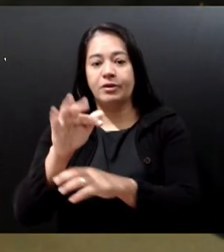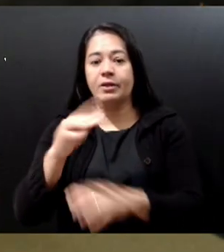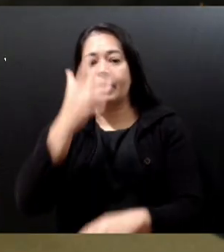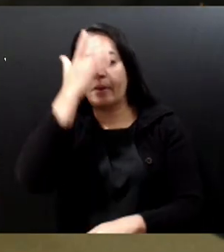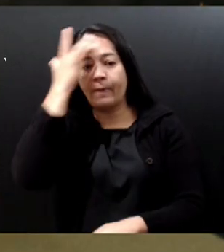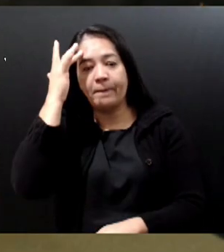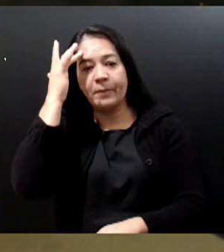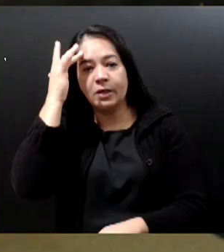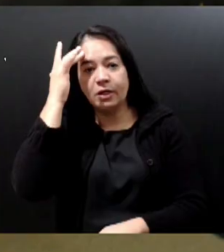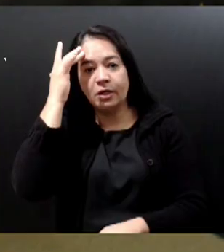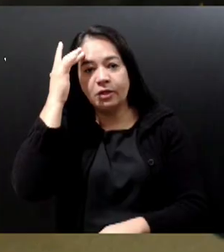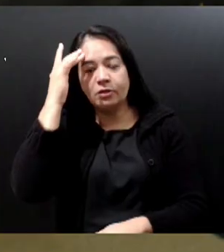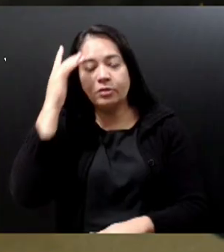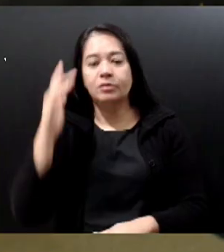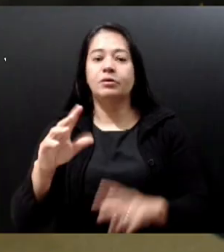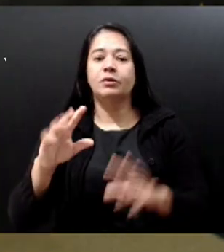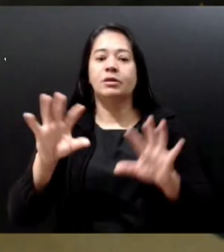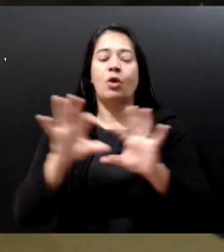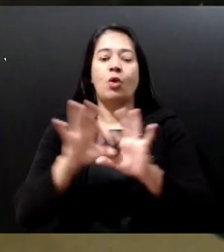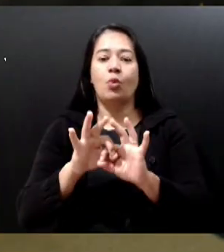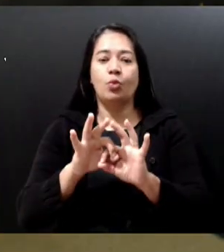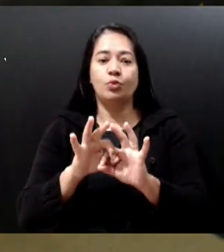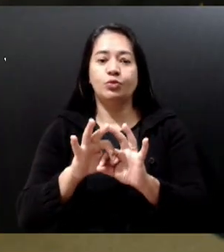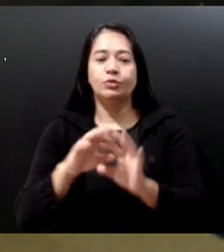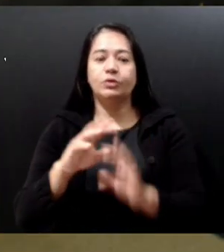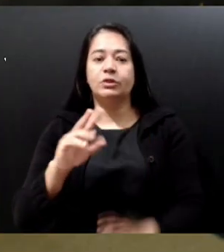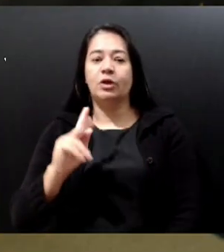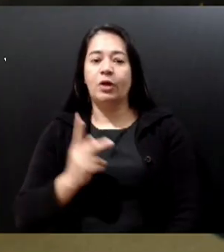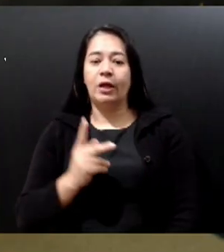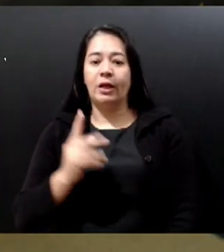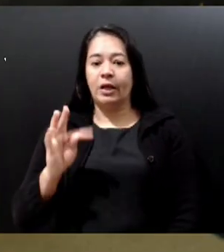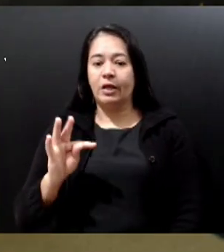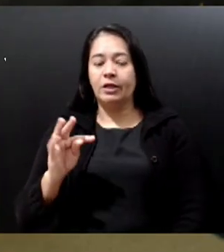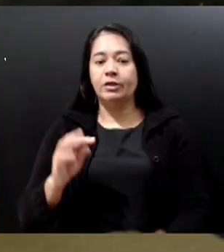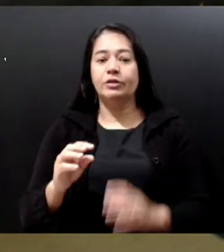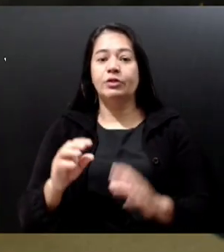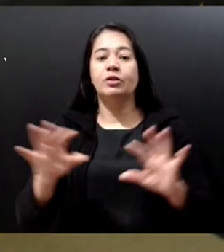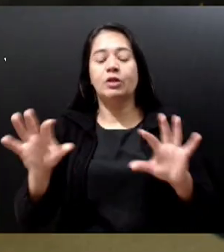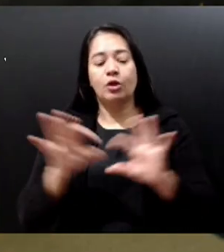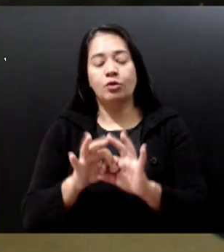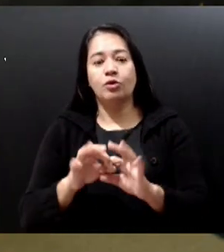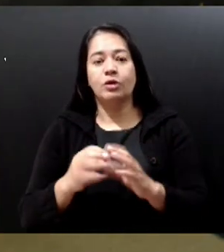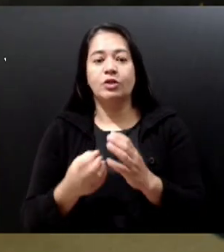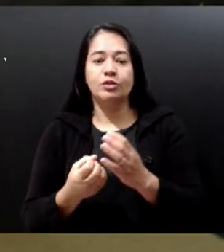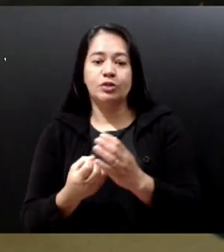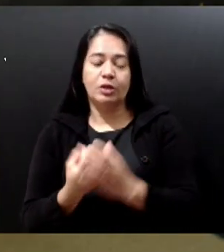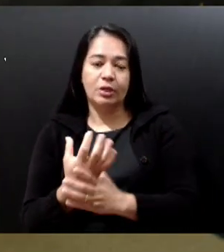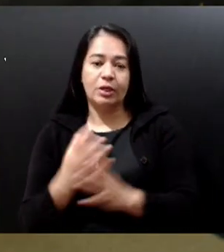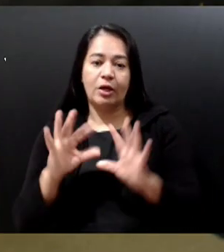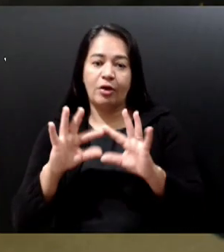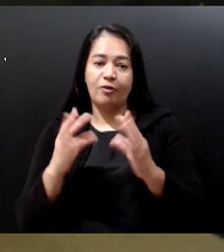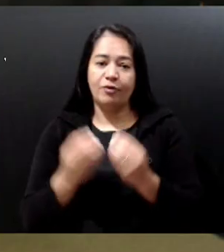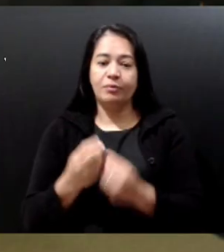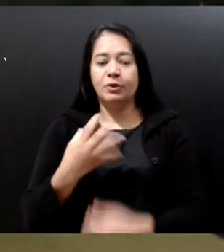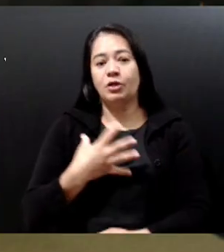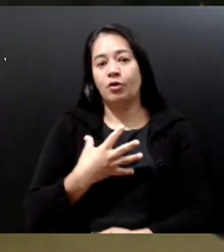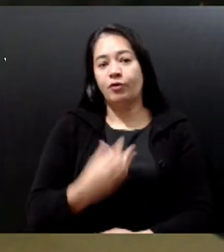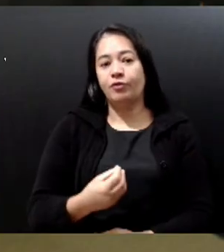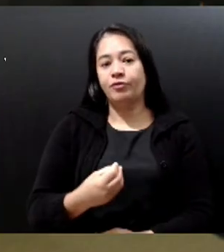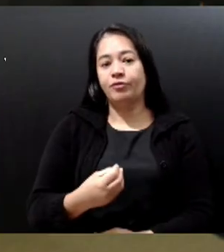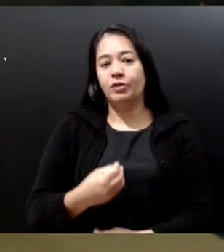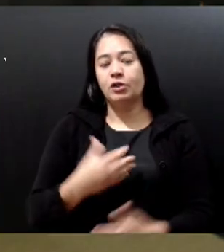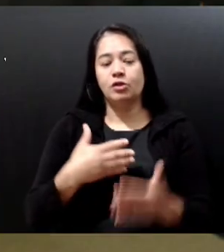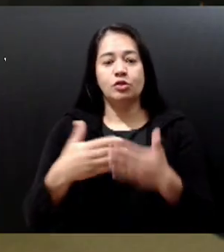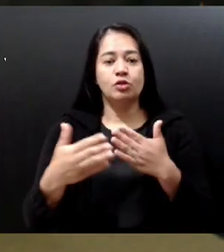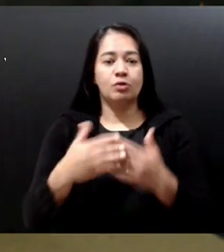Isso inclui o direito de formar uma família com filhos, seja por reprodução assistida ou adoção. Agora eu